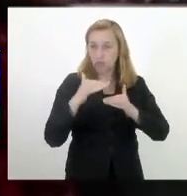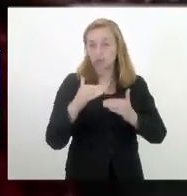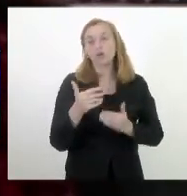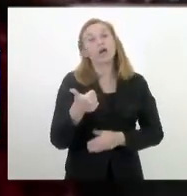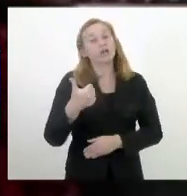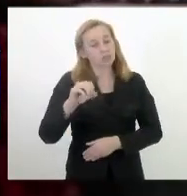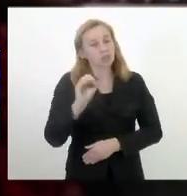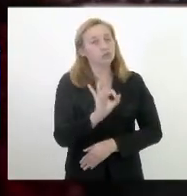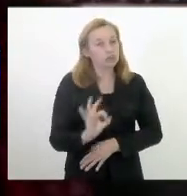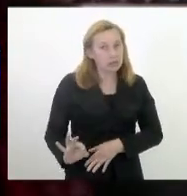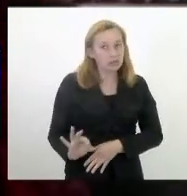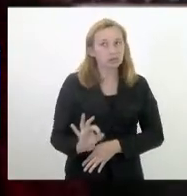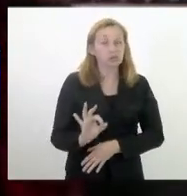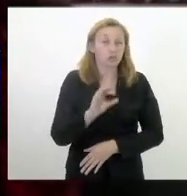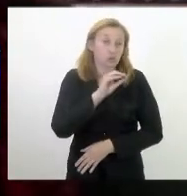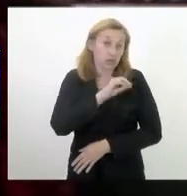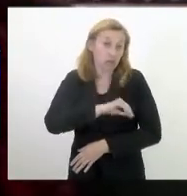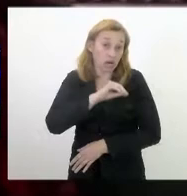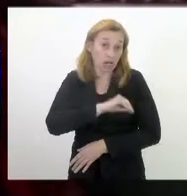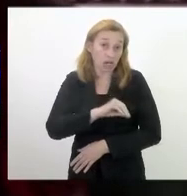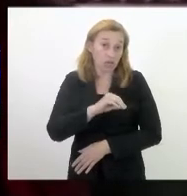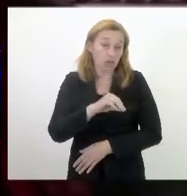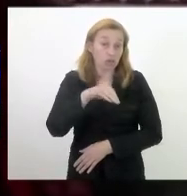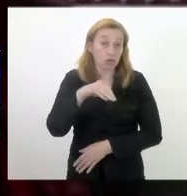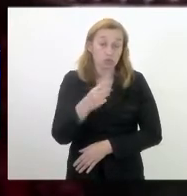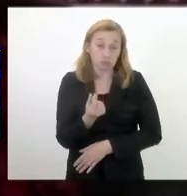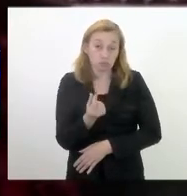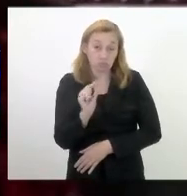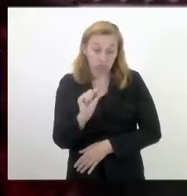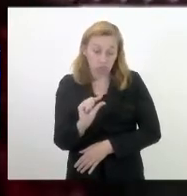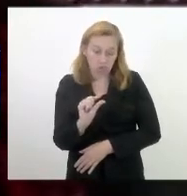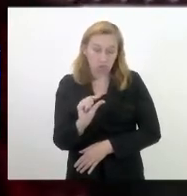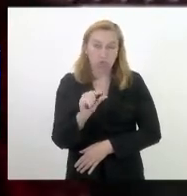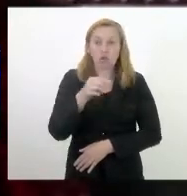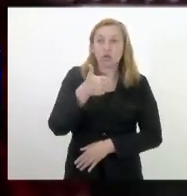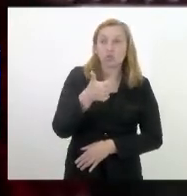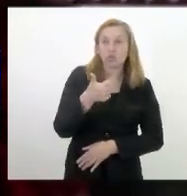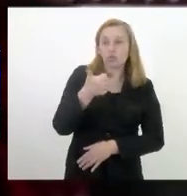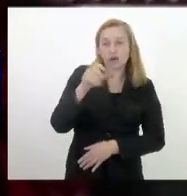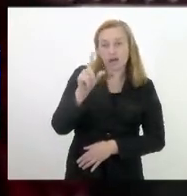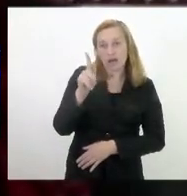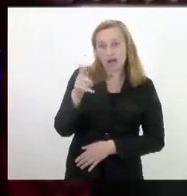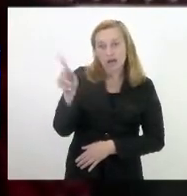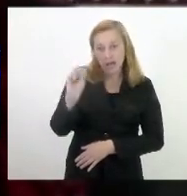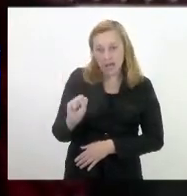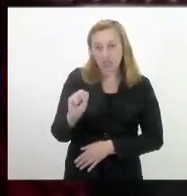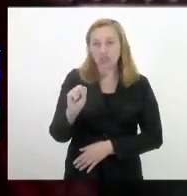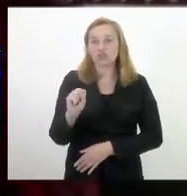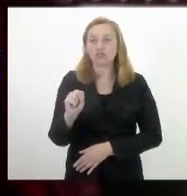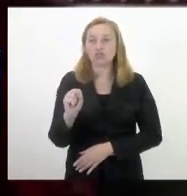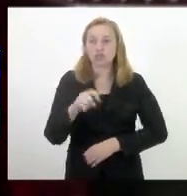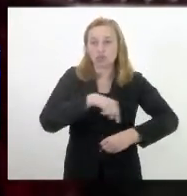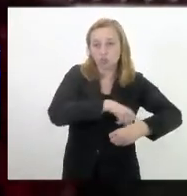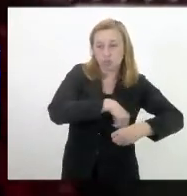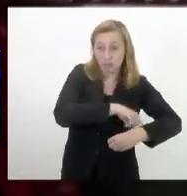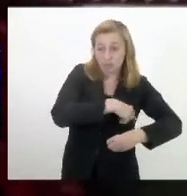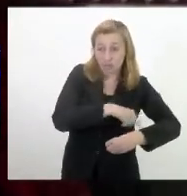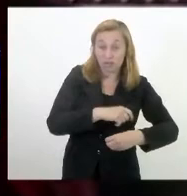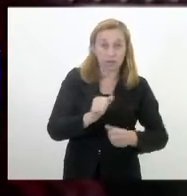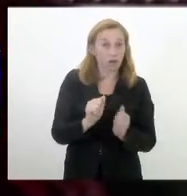salário mínimo. Com gás de cozinha beirando a R$ 100, os brasileiros precisam agora usar